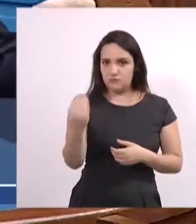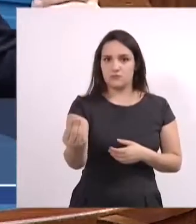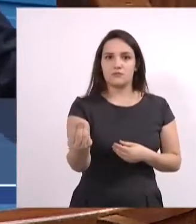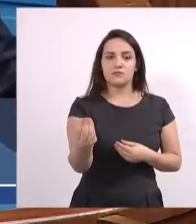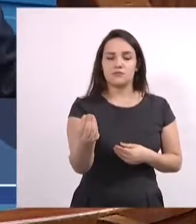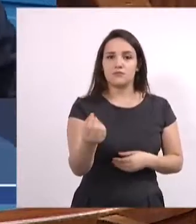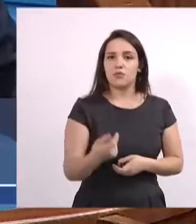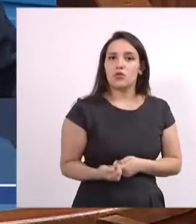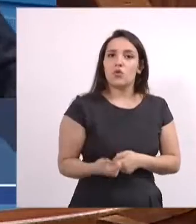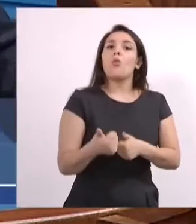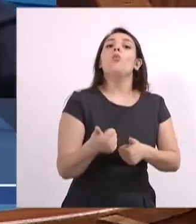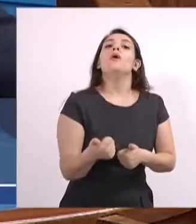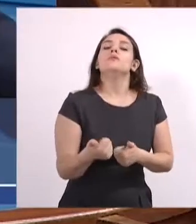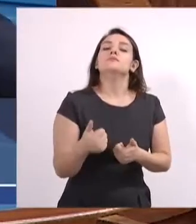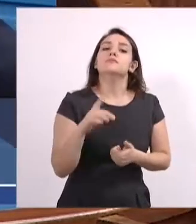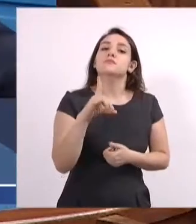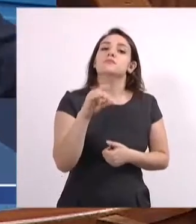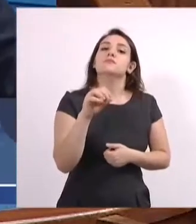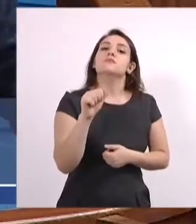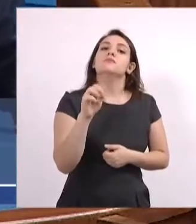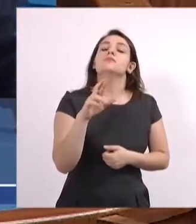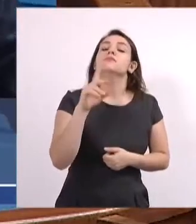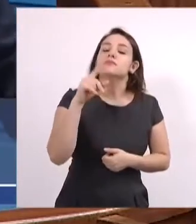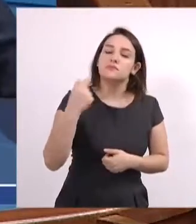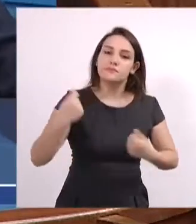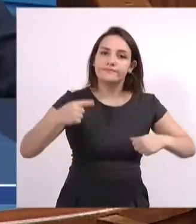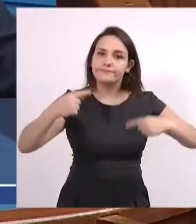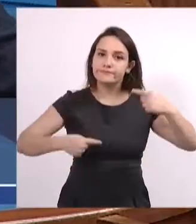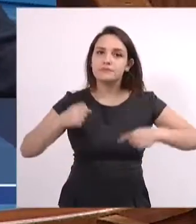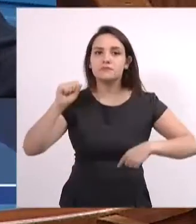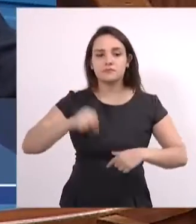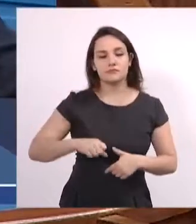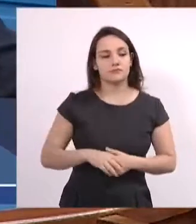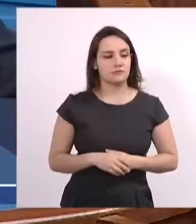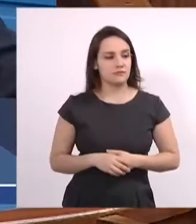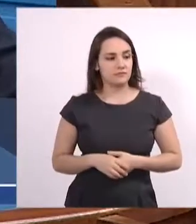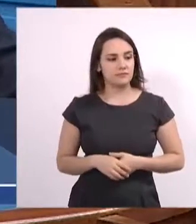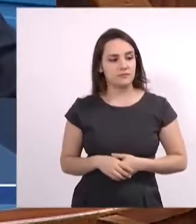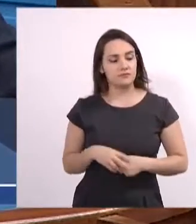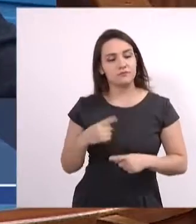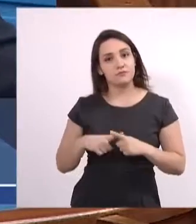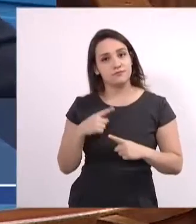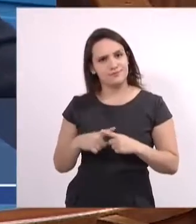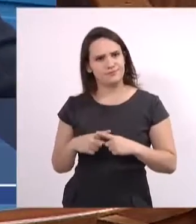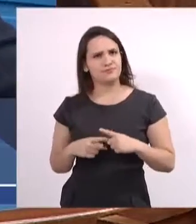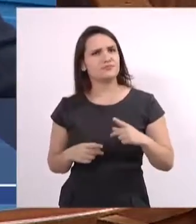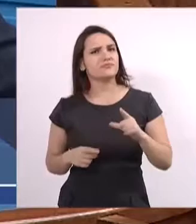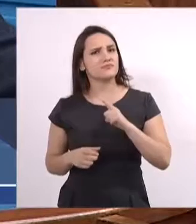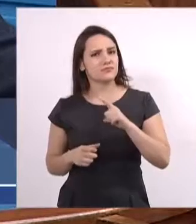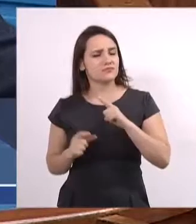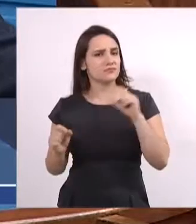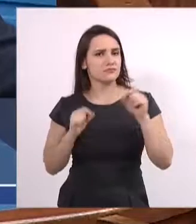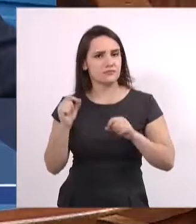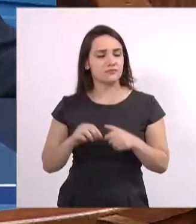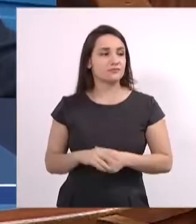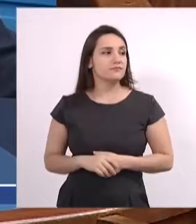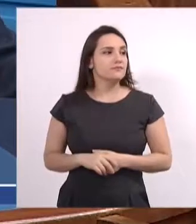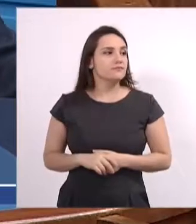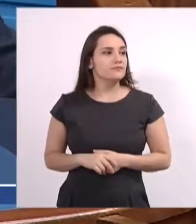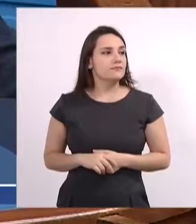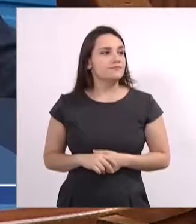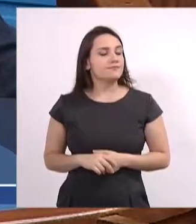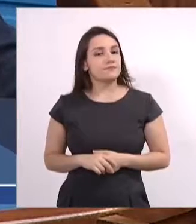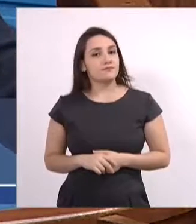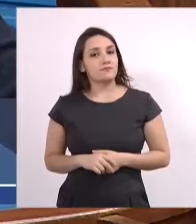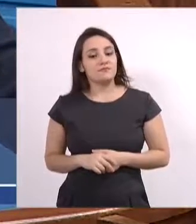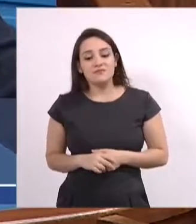Essa discussão é fundamental, porque ela passa desde a estratégia da